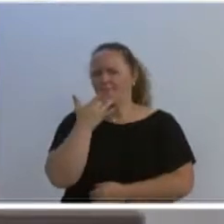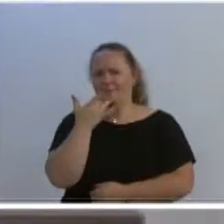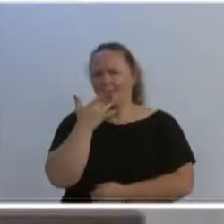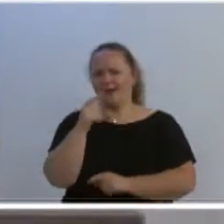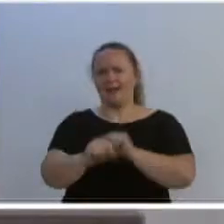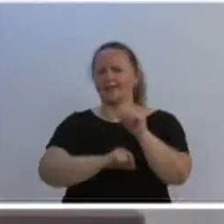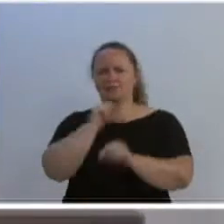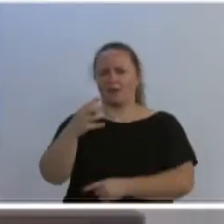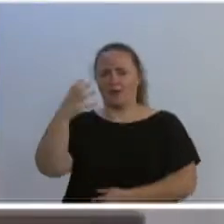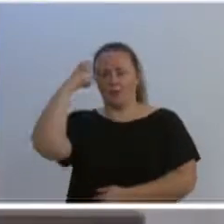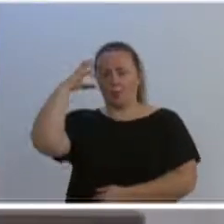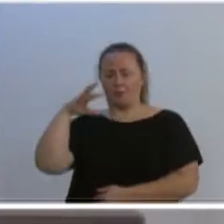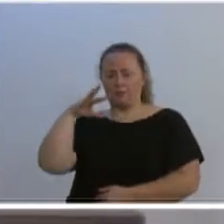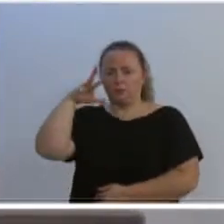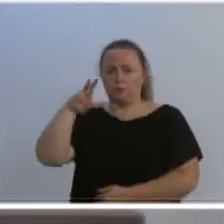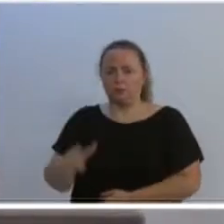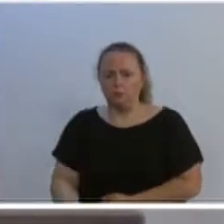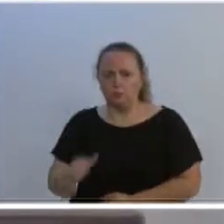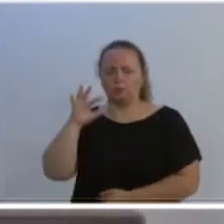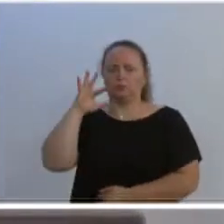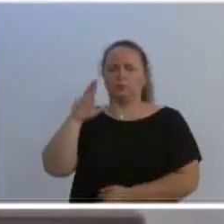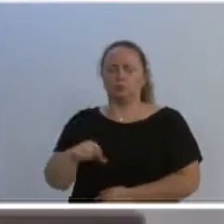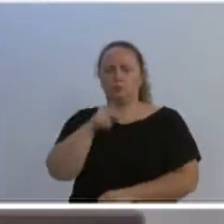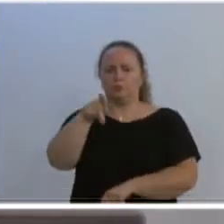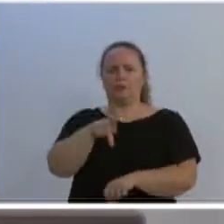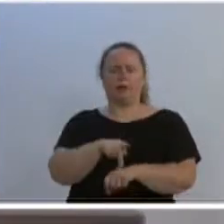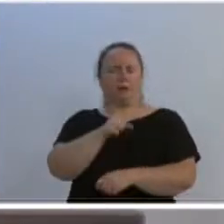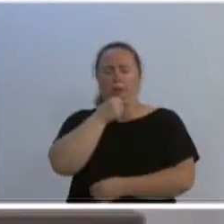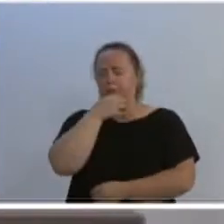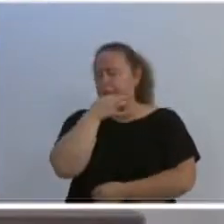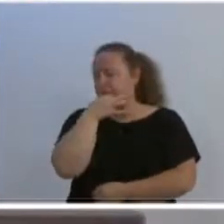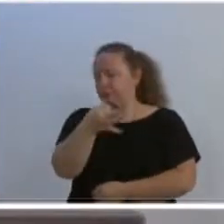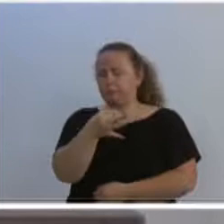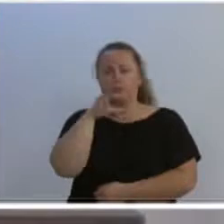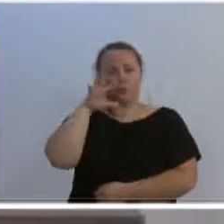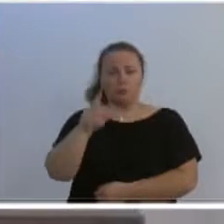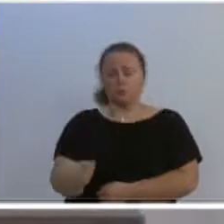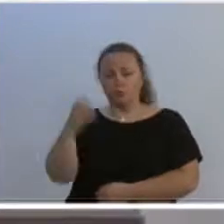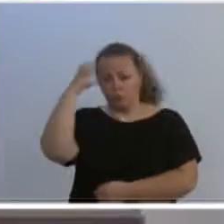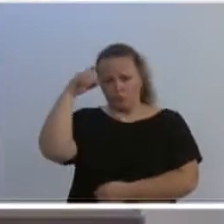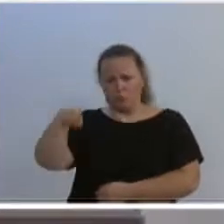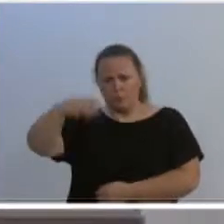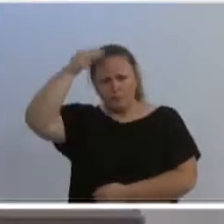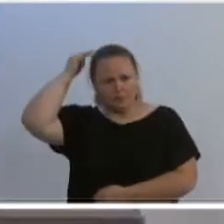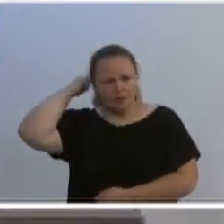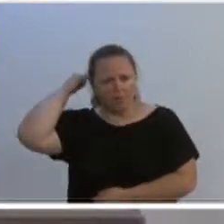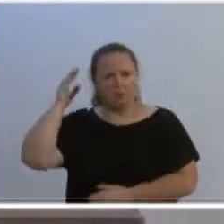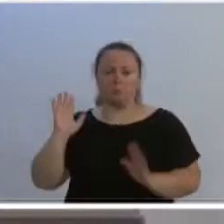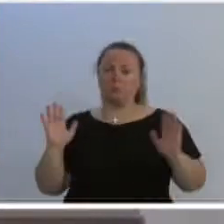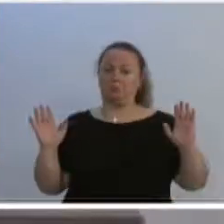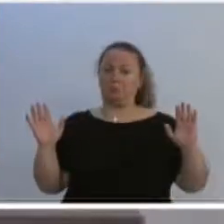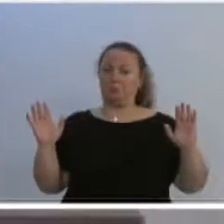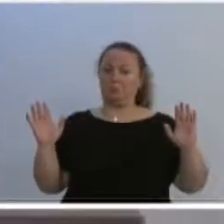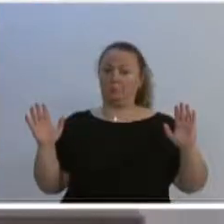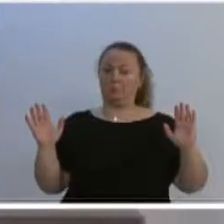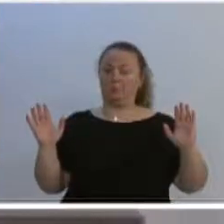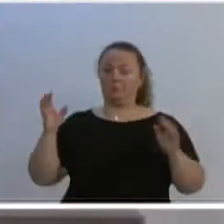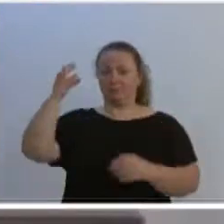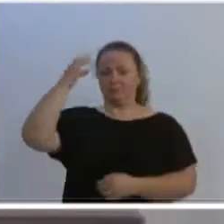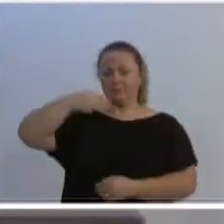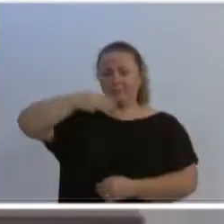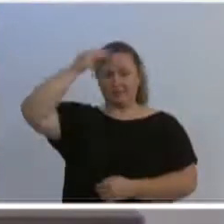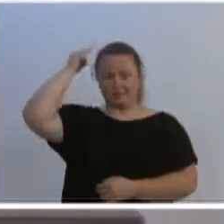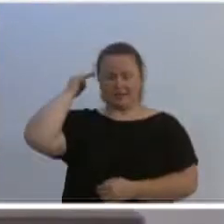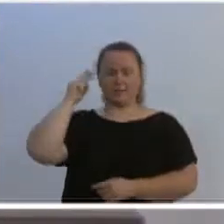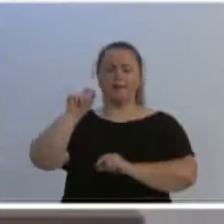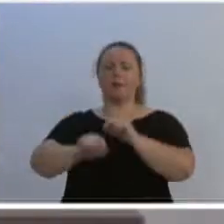colocar a responsabilidade sobre tudo que o nosso país vem passando para o governo Temer, que está há um ano, né,